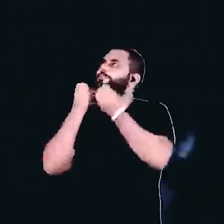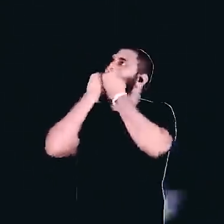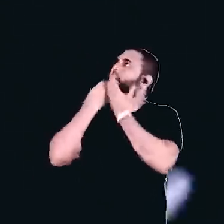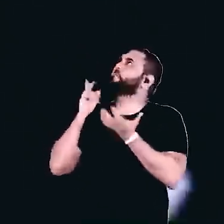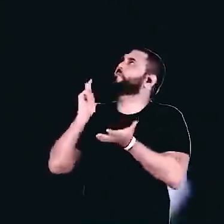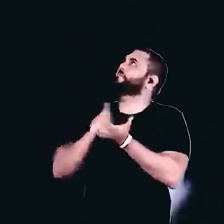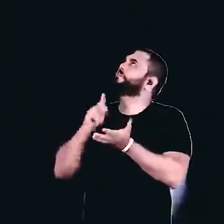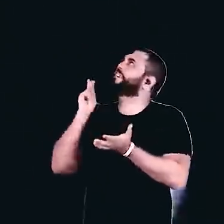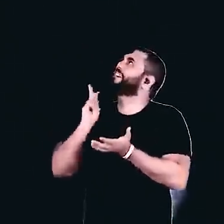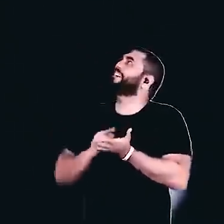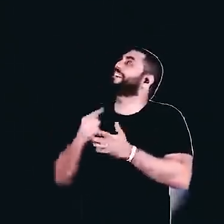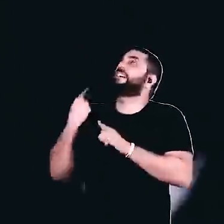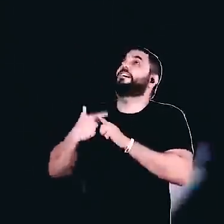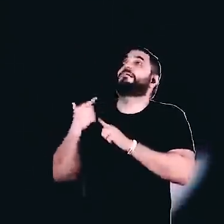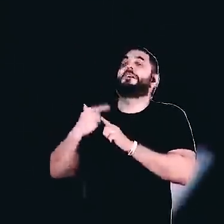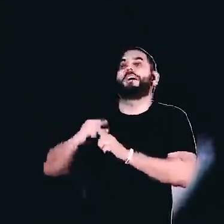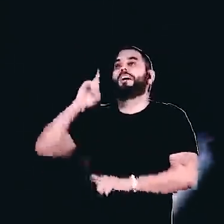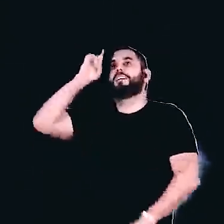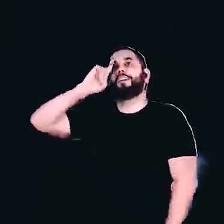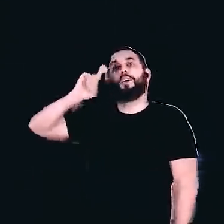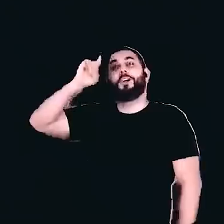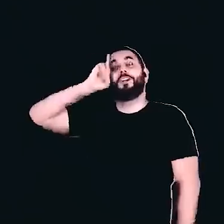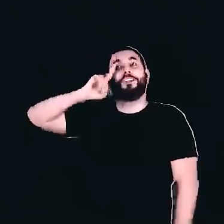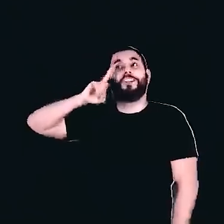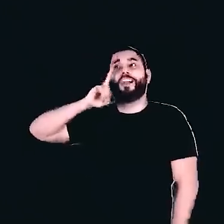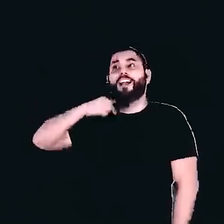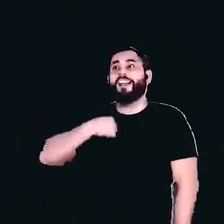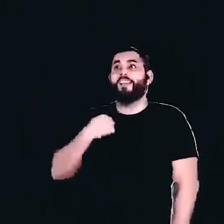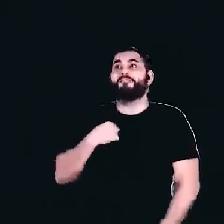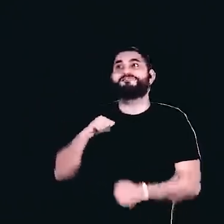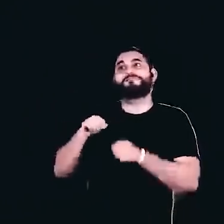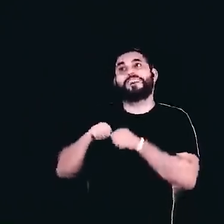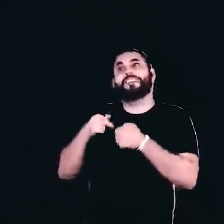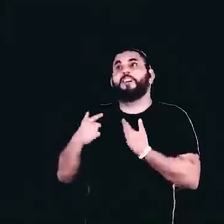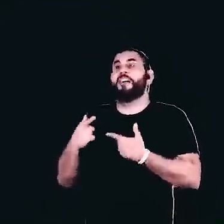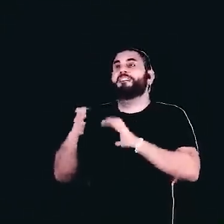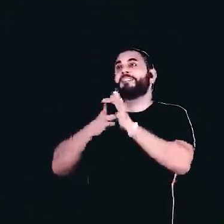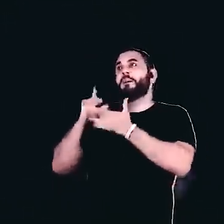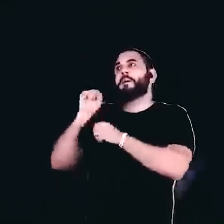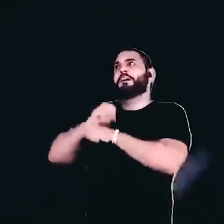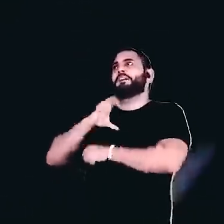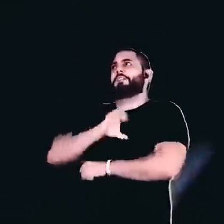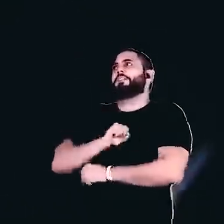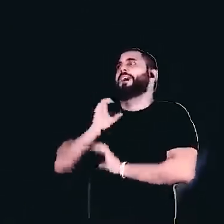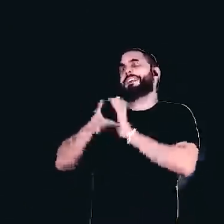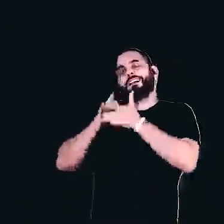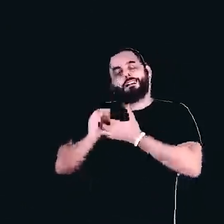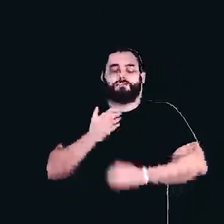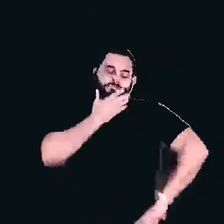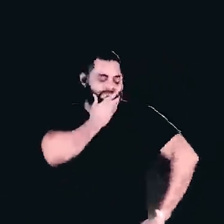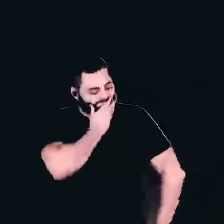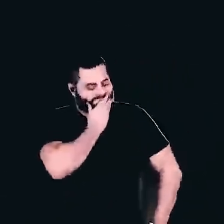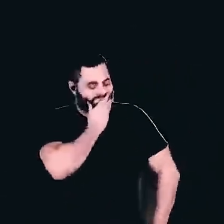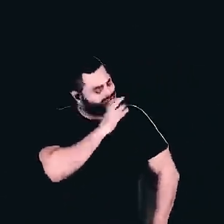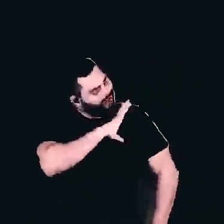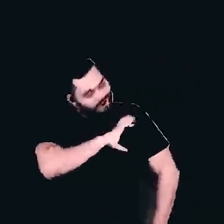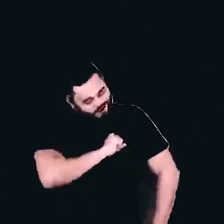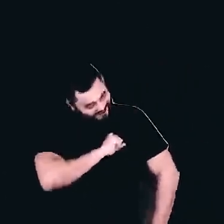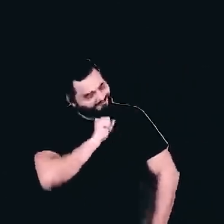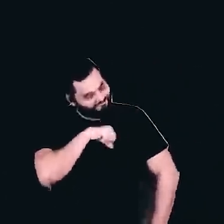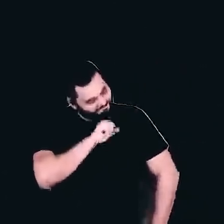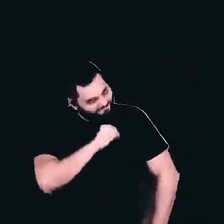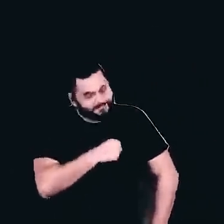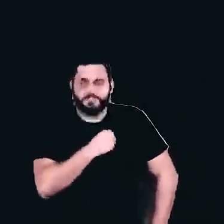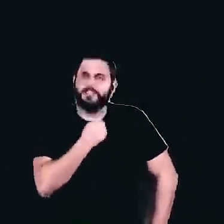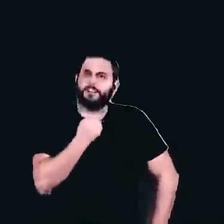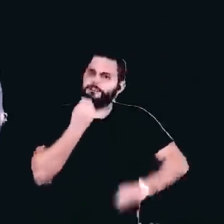mesmo. Porque todo dia eu dou um motivo para Jesus não me amar, mas ele diz assim, amo. Gente, não tem como a